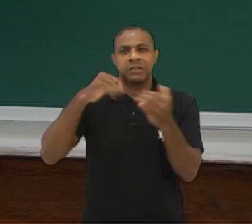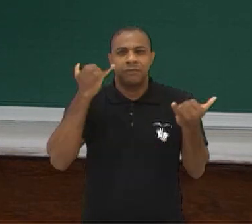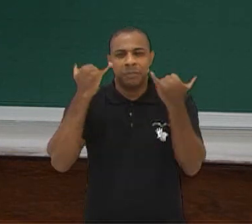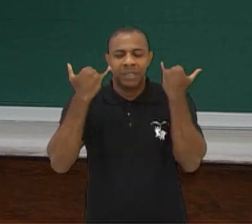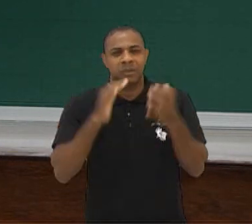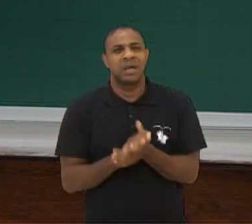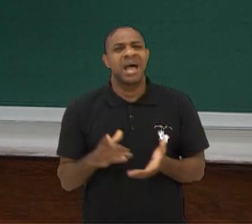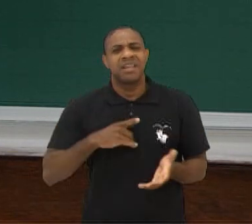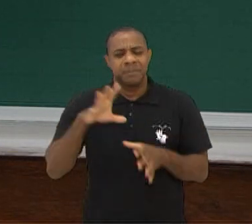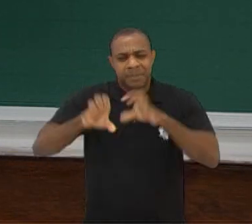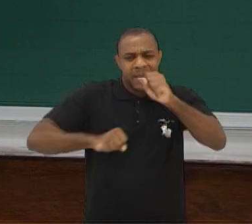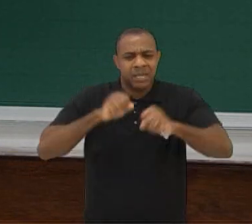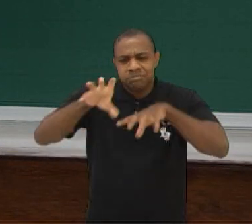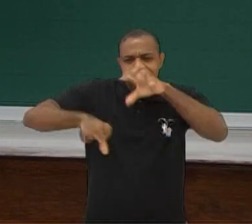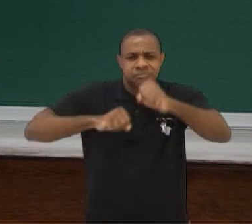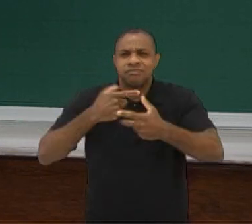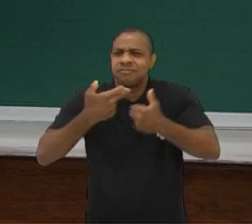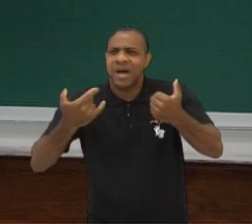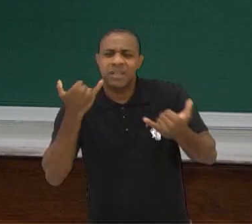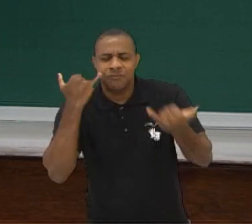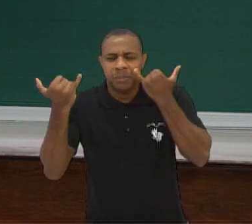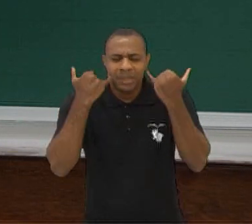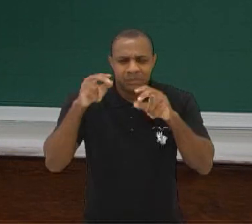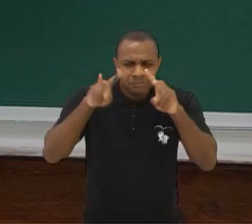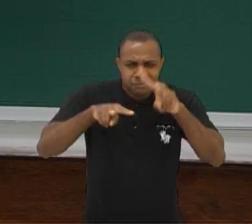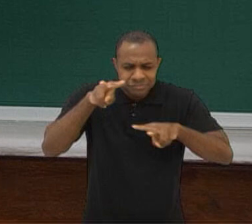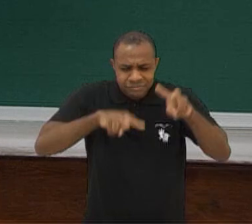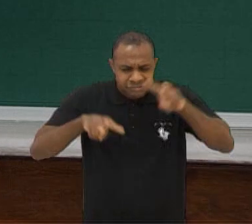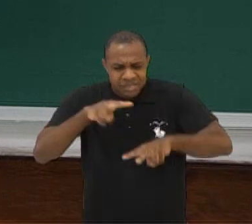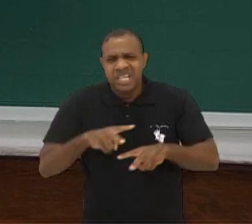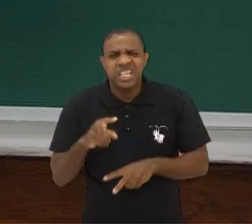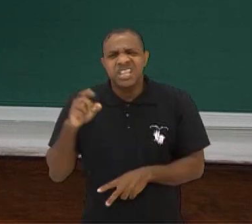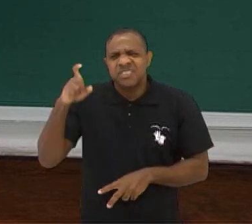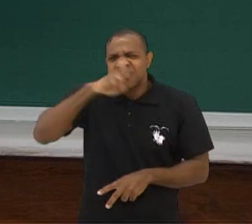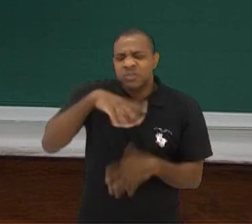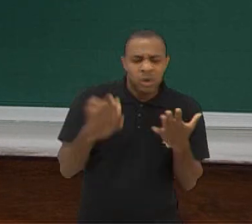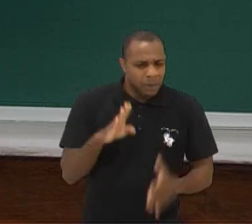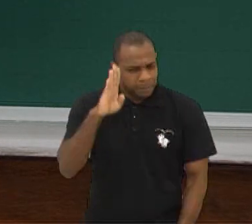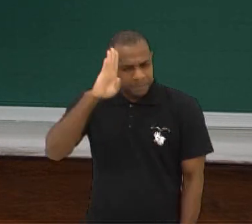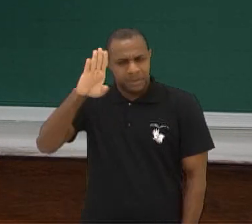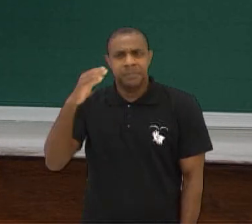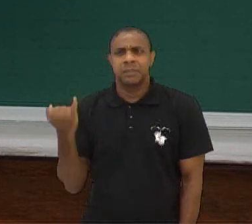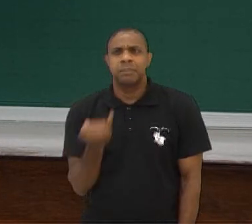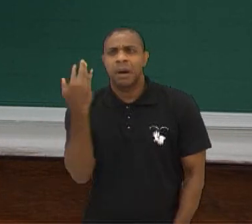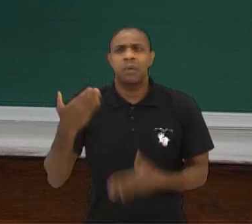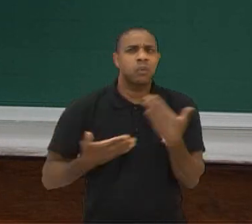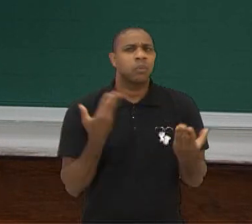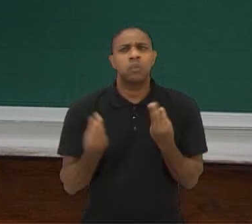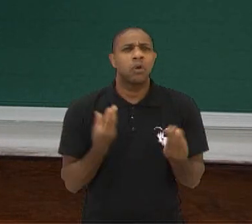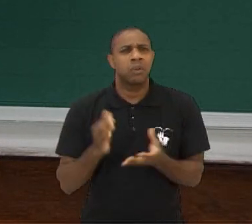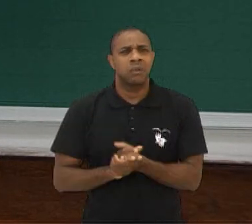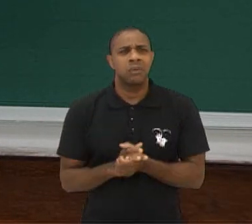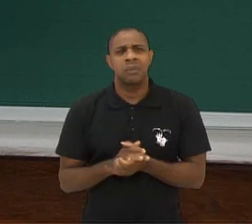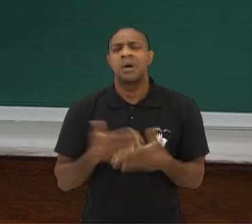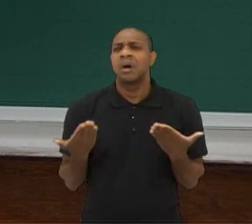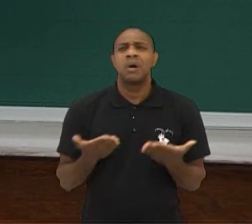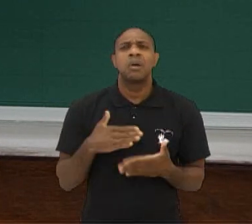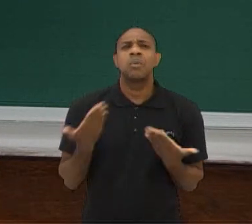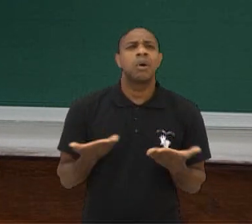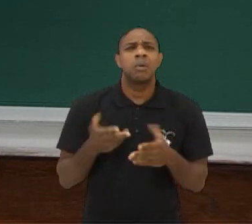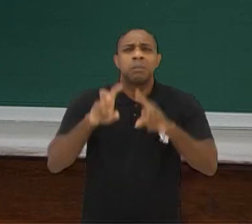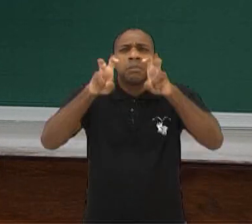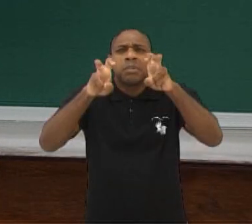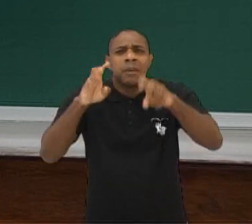vários assuntos, ok? Às vezes fica difícil para o leitor identificar qual que é a predominância, ou seja, qual que é